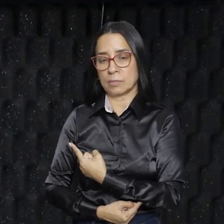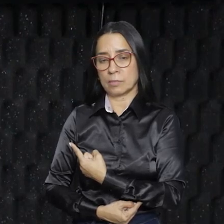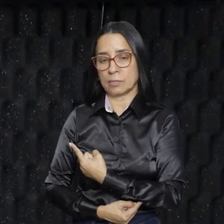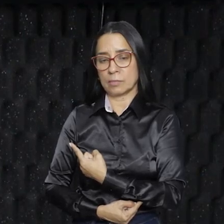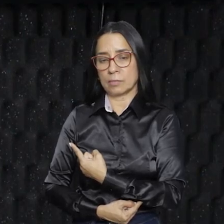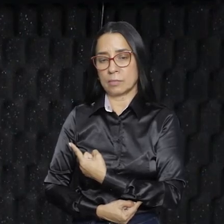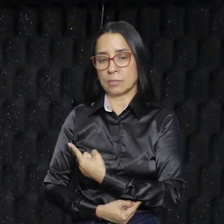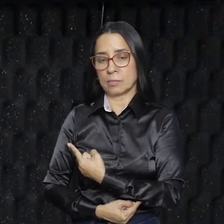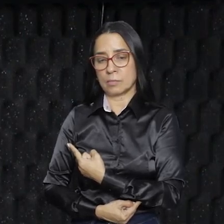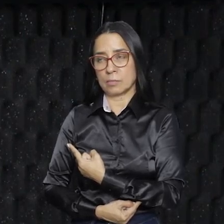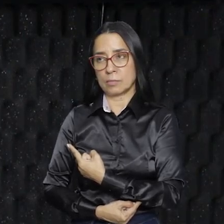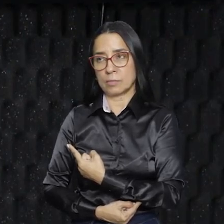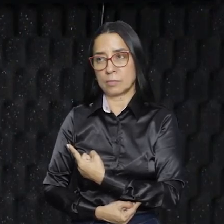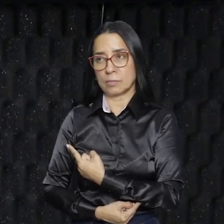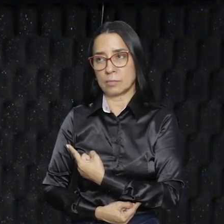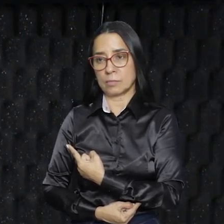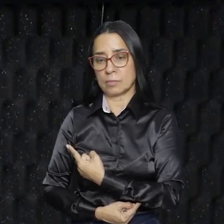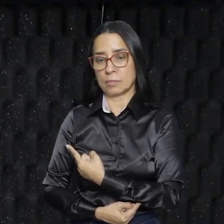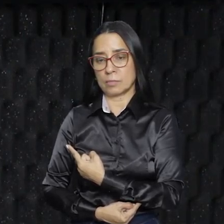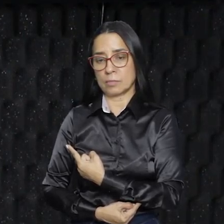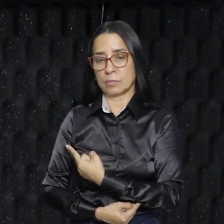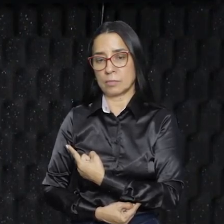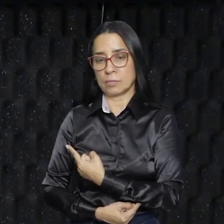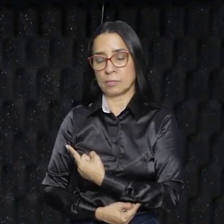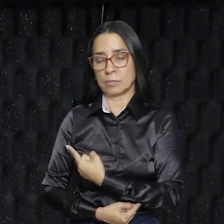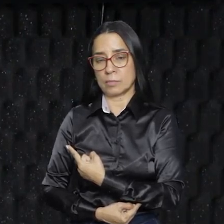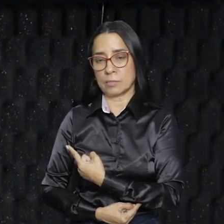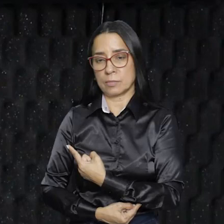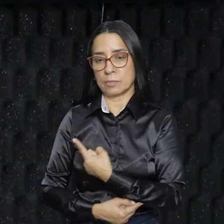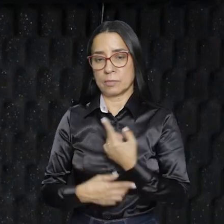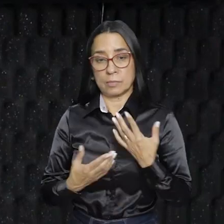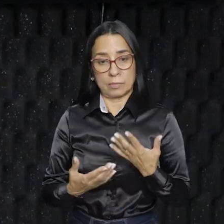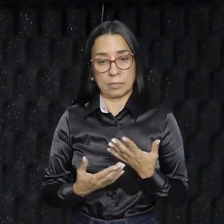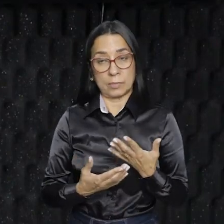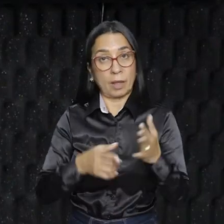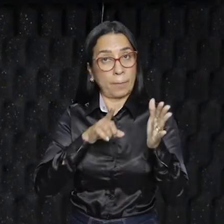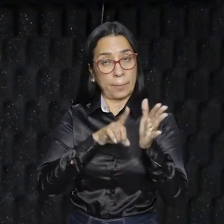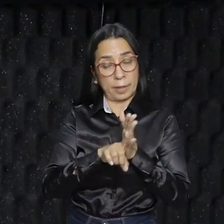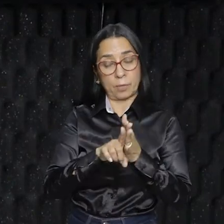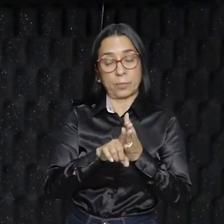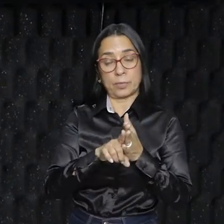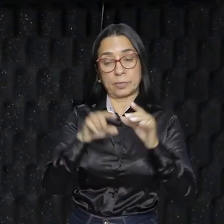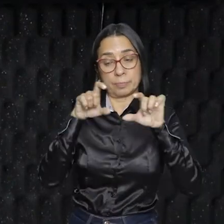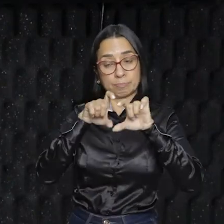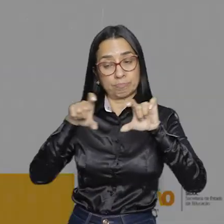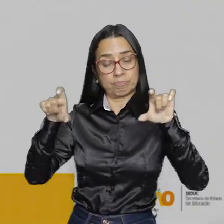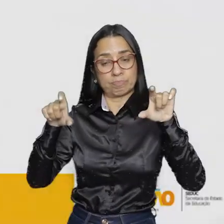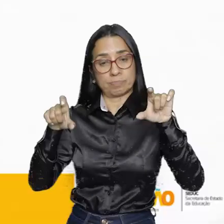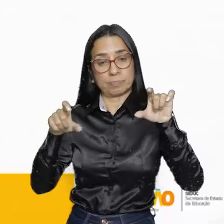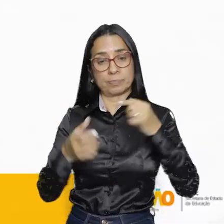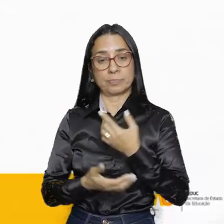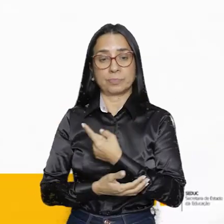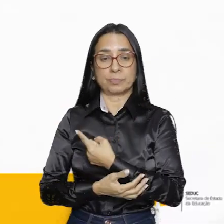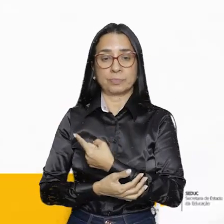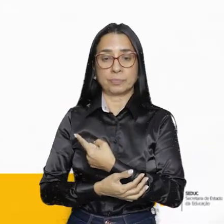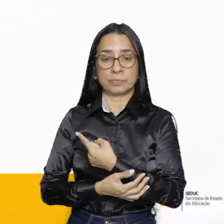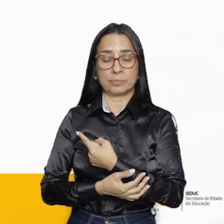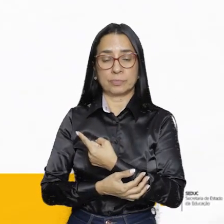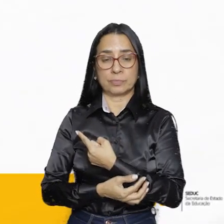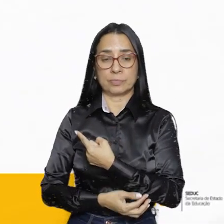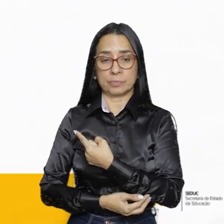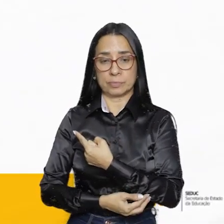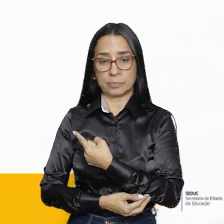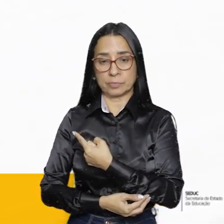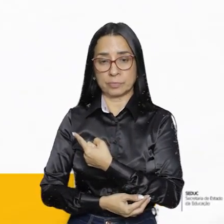mental ao sistema escravista no Brasil. E aí lá vem um comando, olha só o comando. As formas de